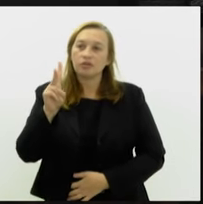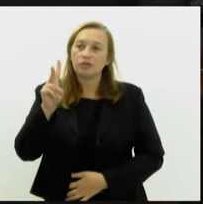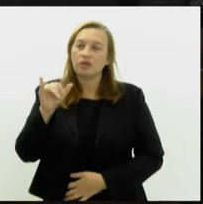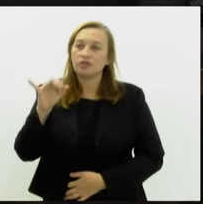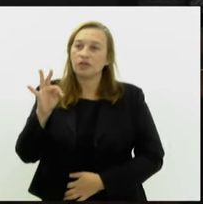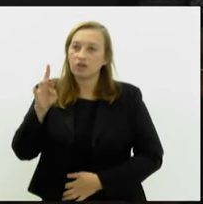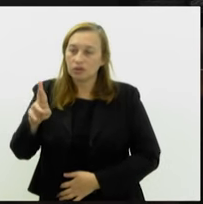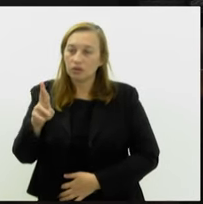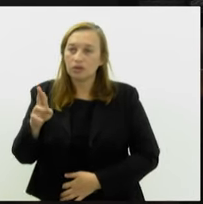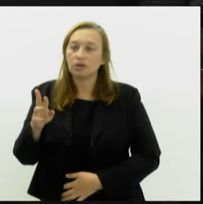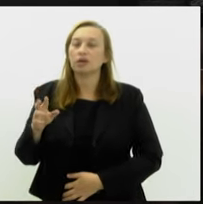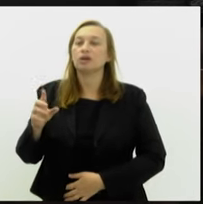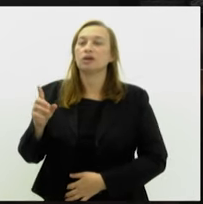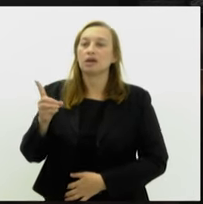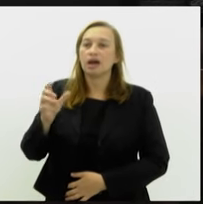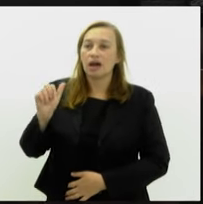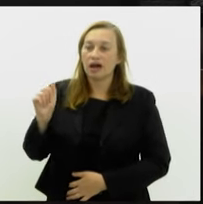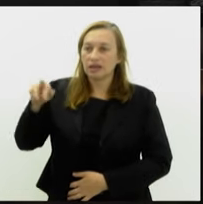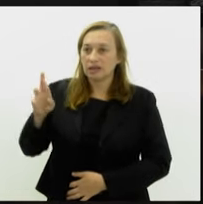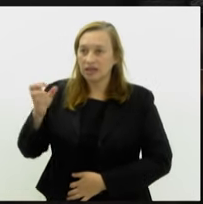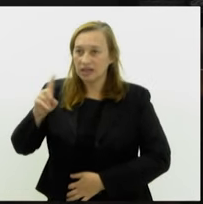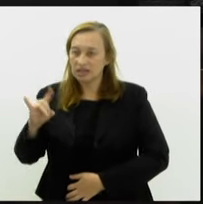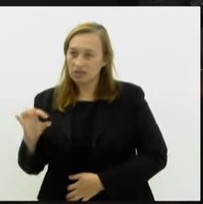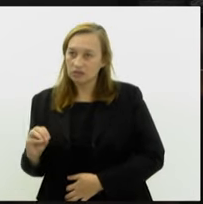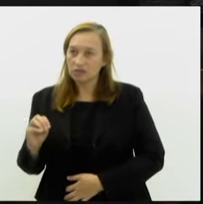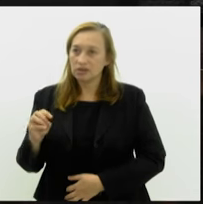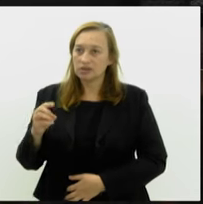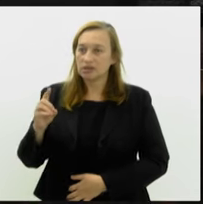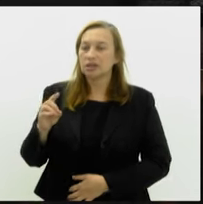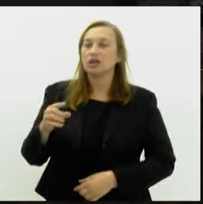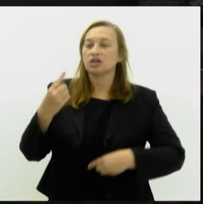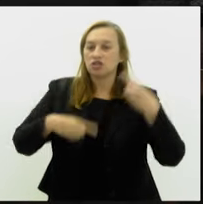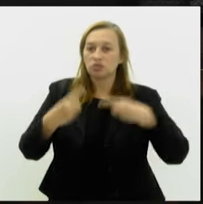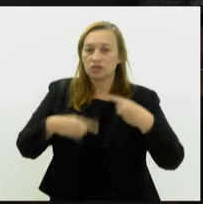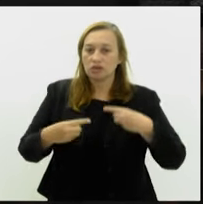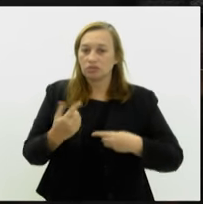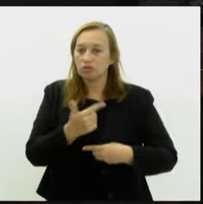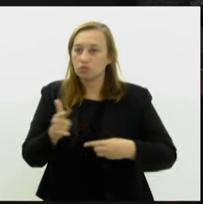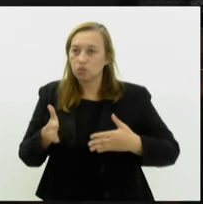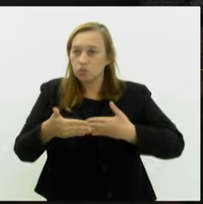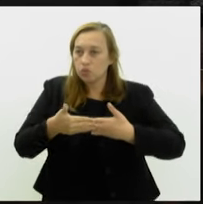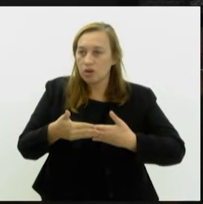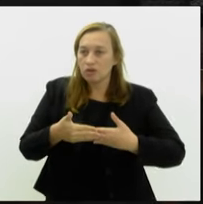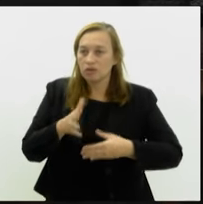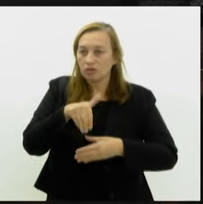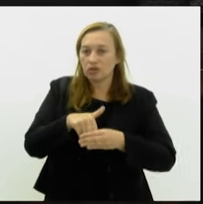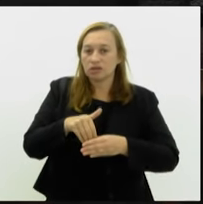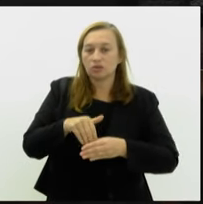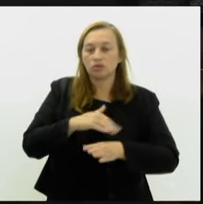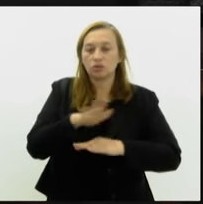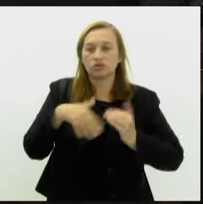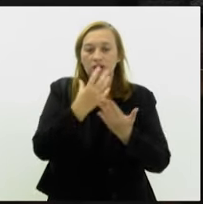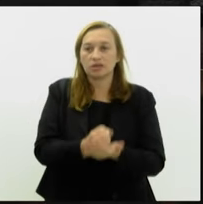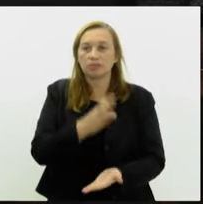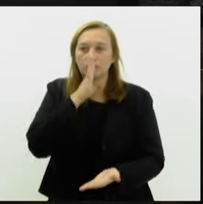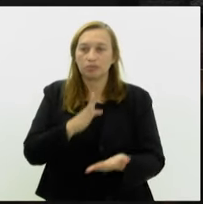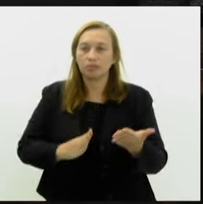André Siciliano. Em discussão, não havendo quem queira discutir, encerrada a discussão. Em votação, senhores que aprovam, permaneçam como